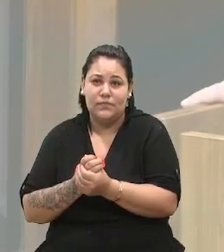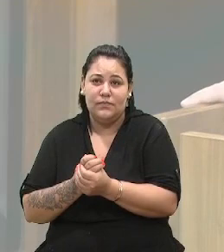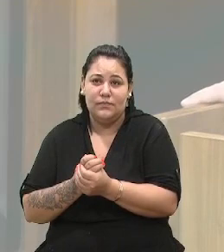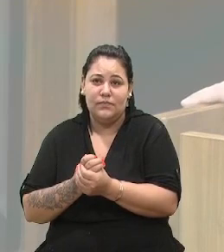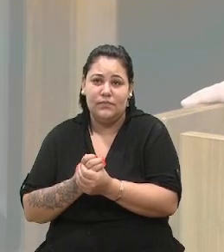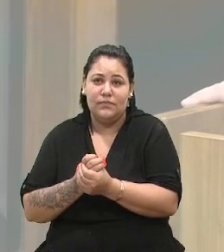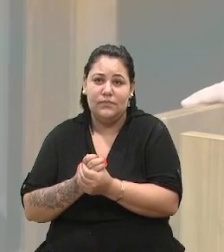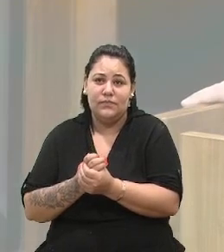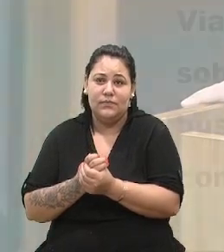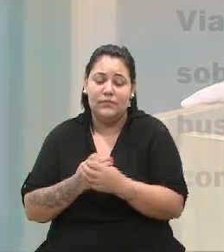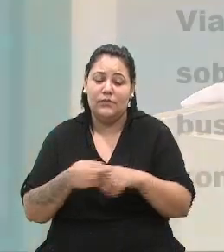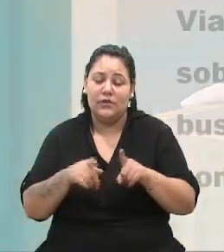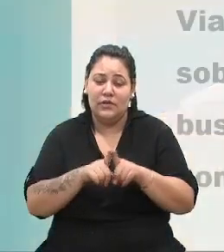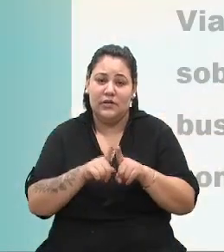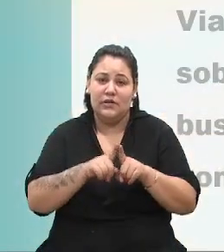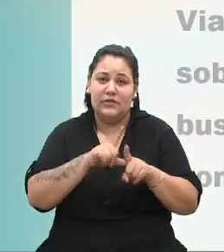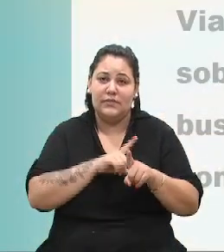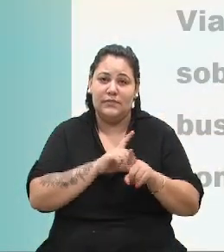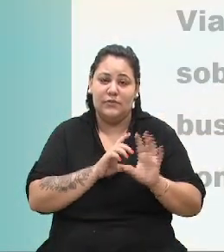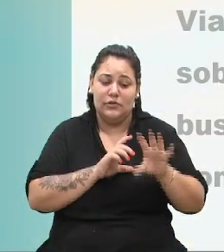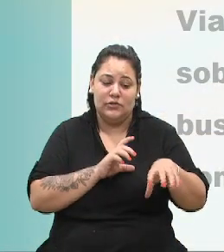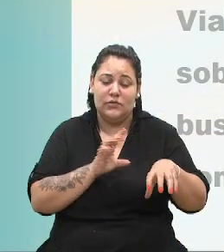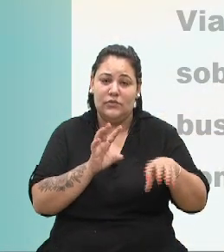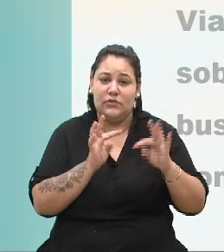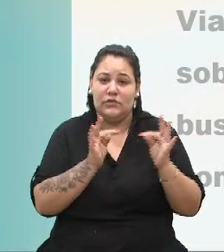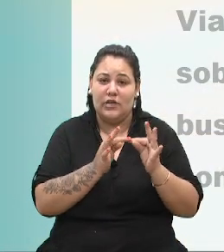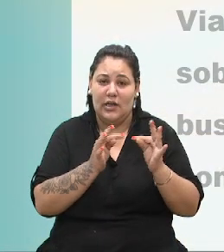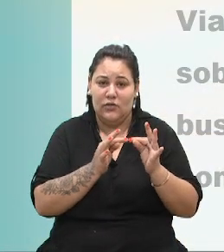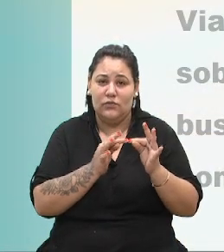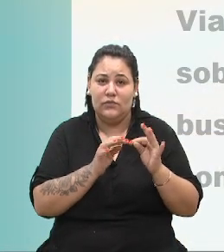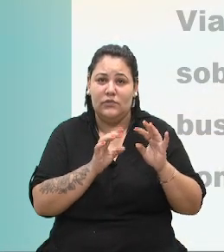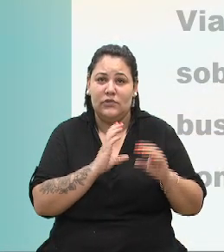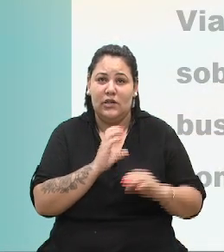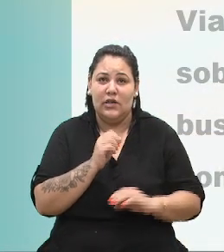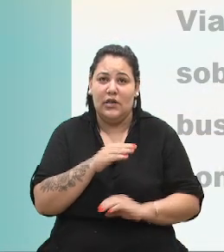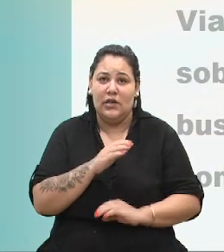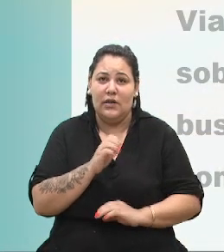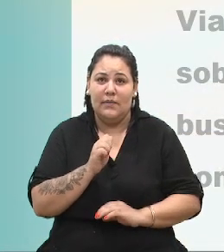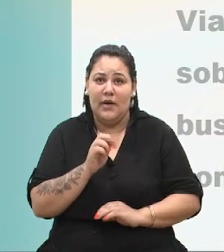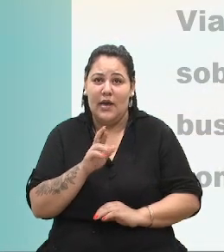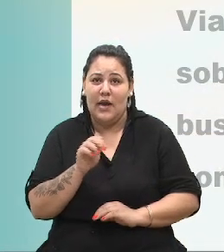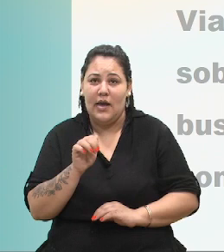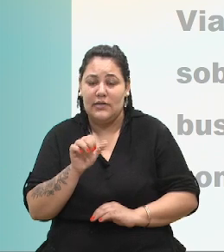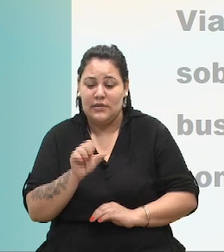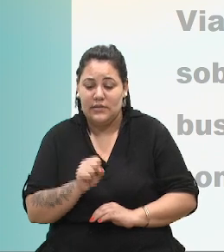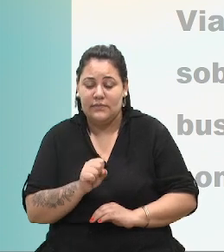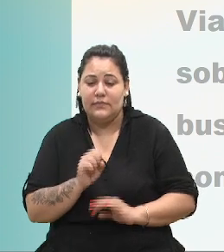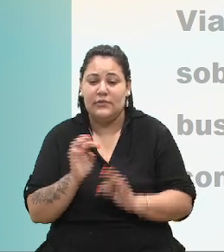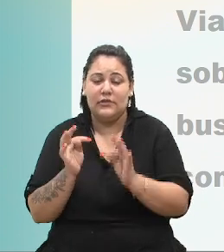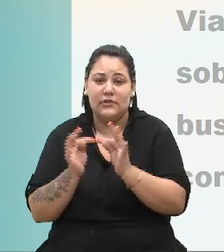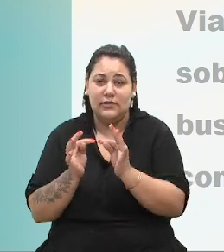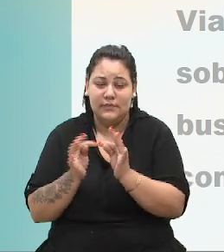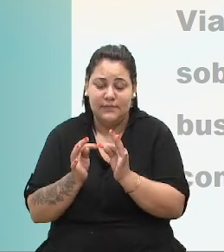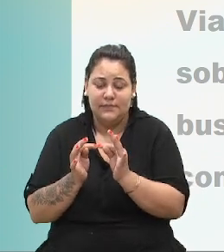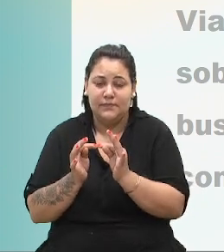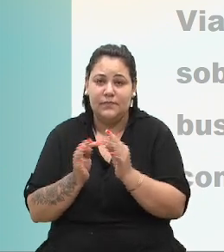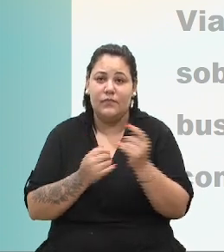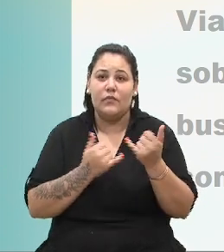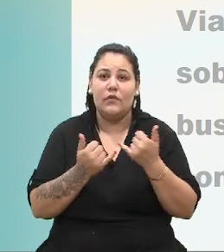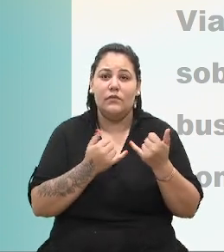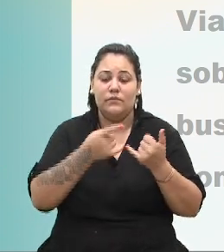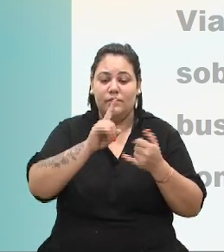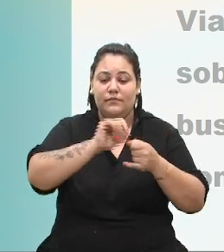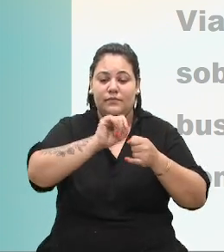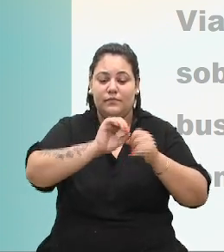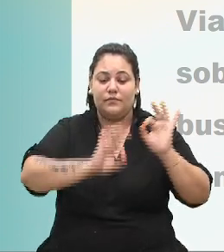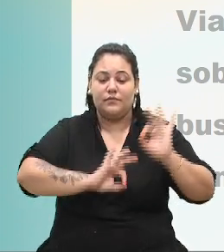Câmaras técnicas, como eu já coloquei, à disposição de todos os senhores, para ser um órgão consultivo. Olha, eventualmente vai se fazer um projeto